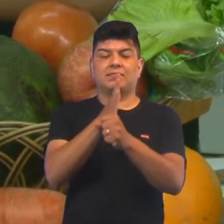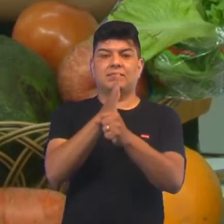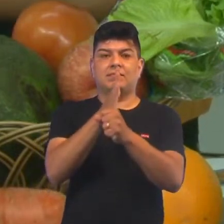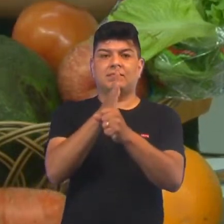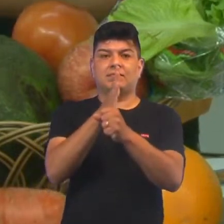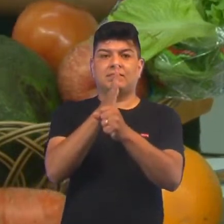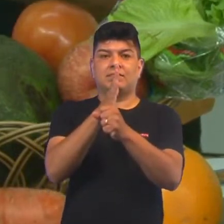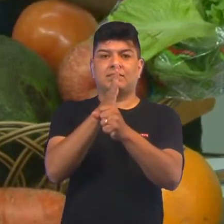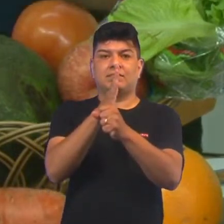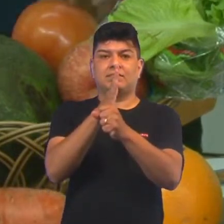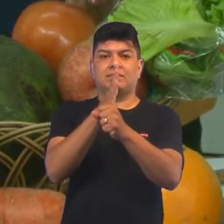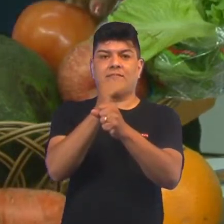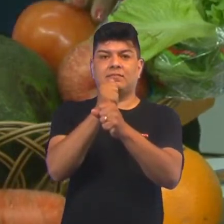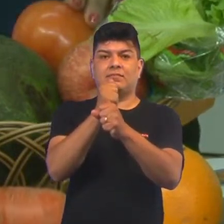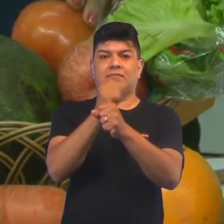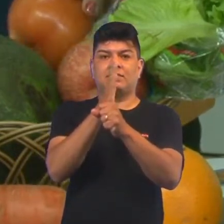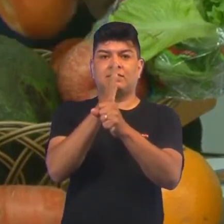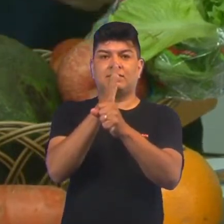batata,